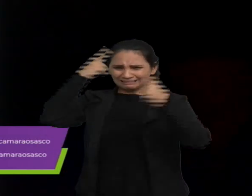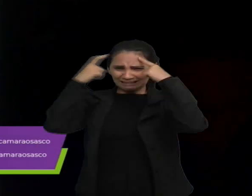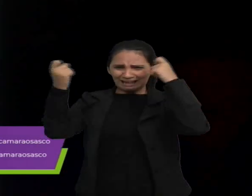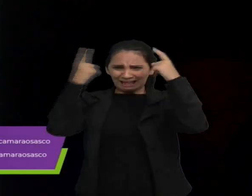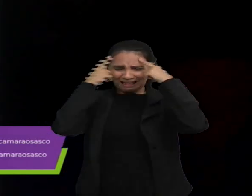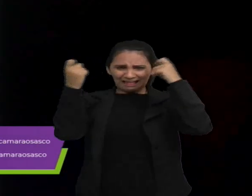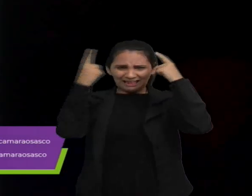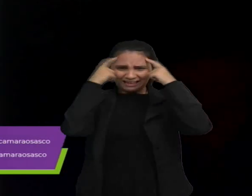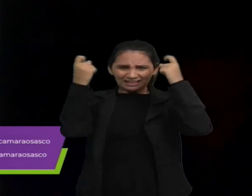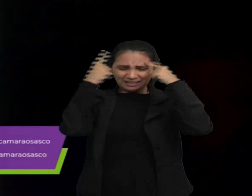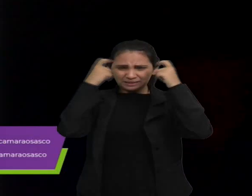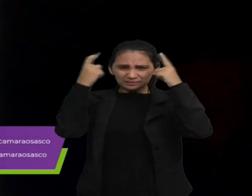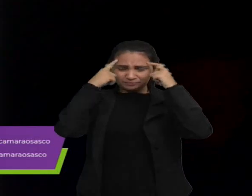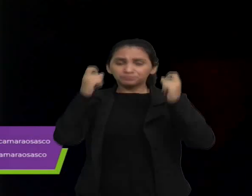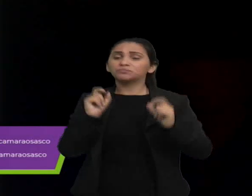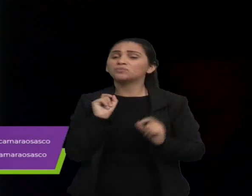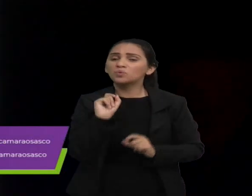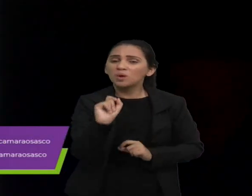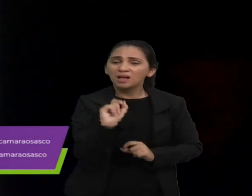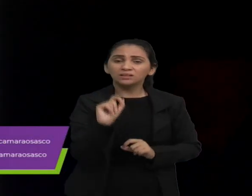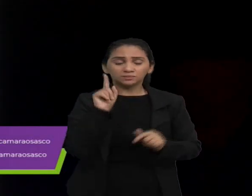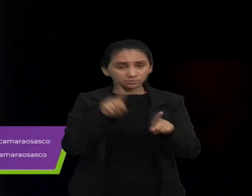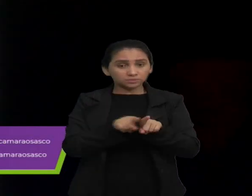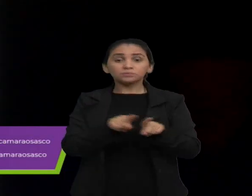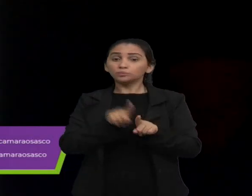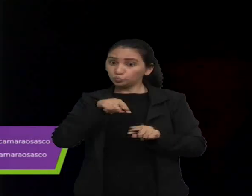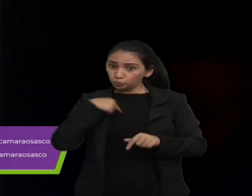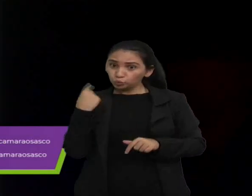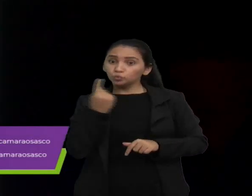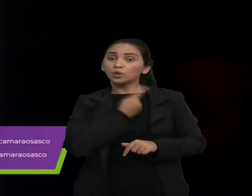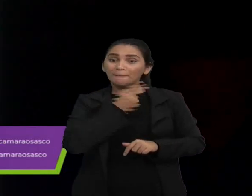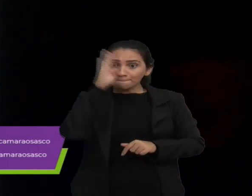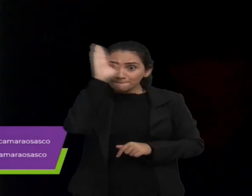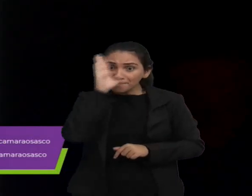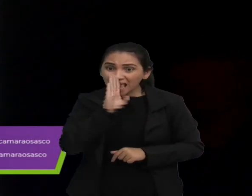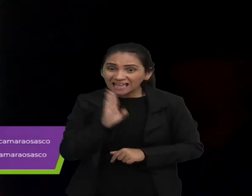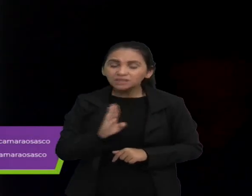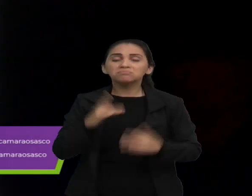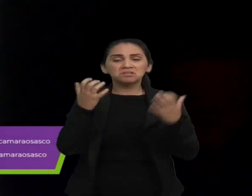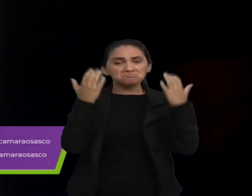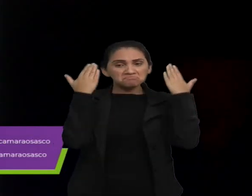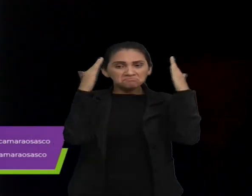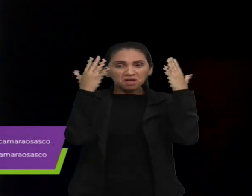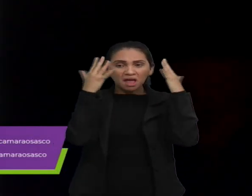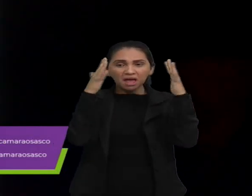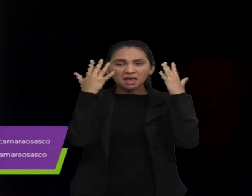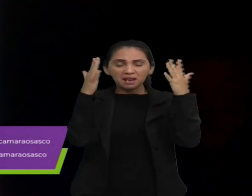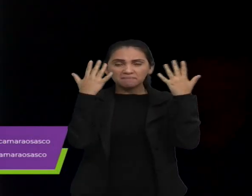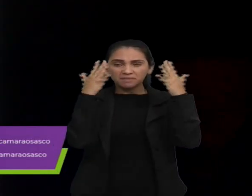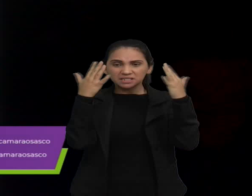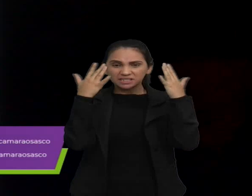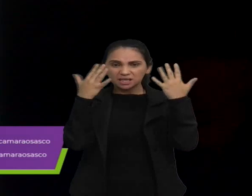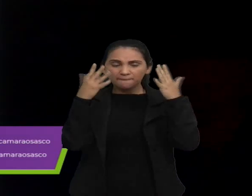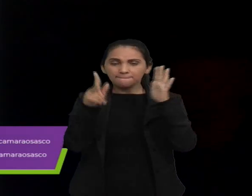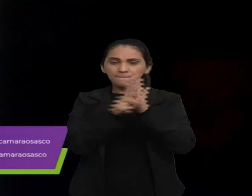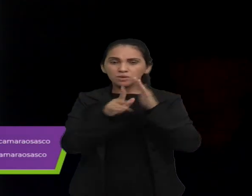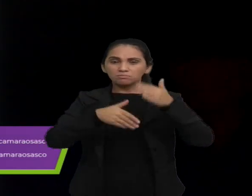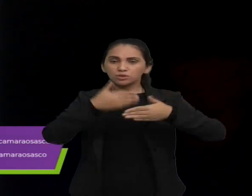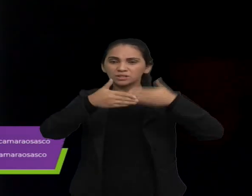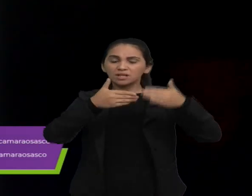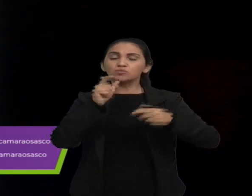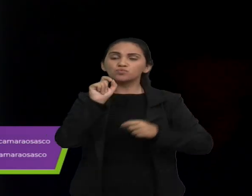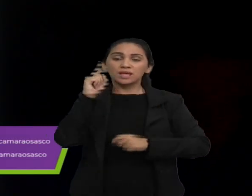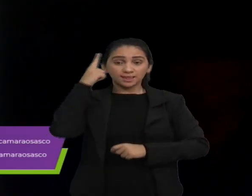Em nível nacional, esse projeto também está seguindo. Então, queríamos a gente parabenizar aqui esse processo, esse